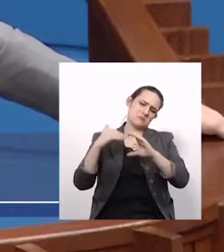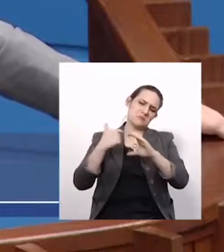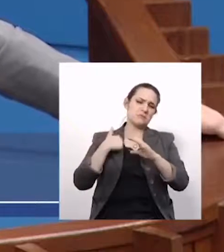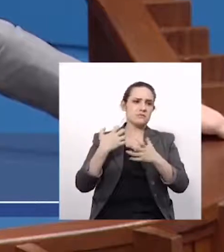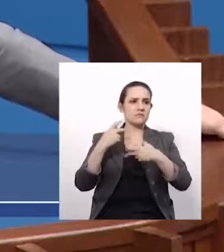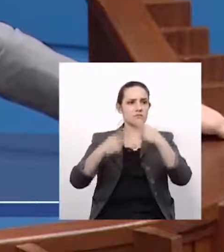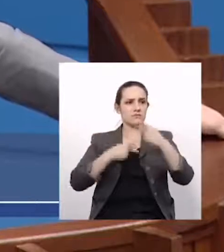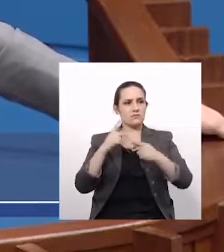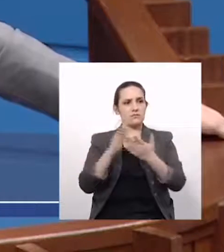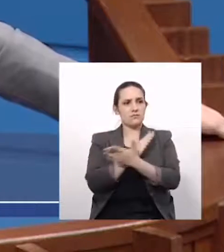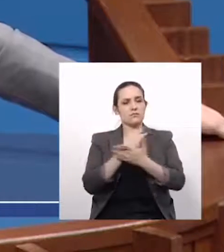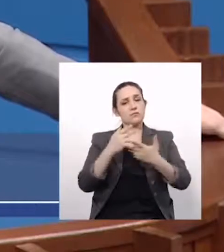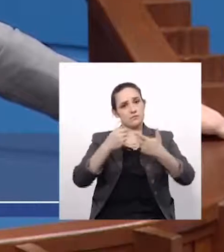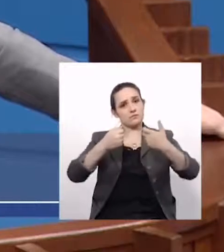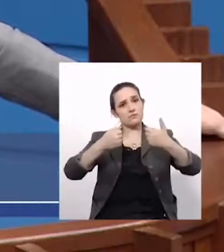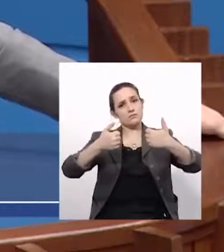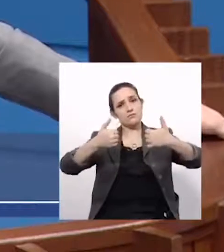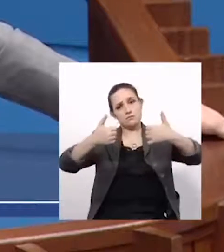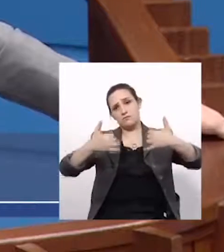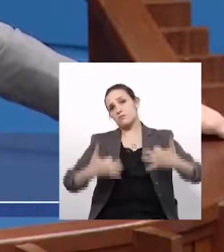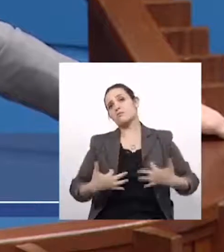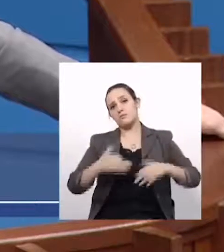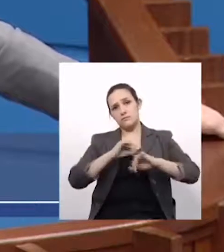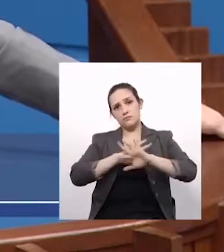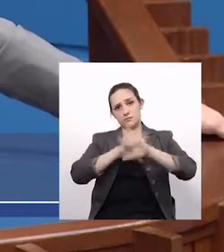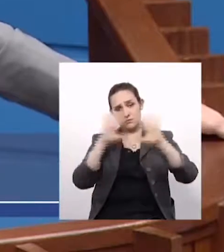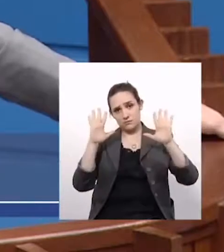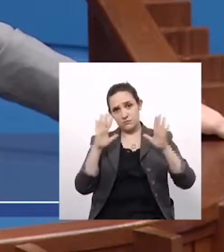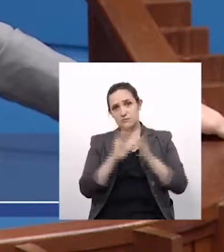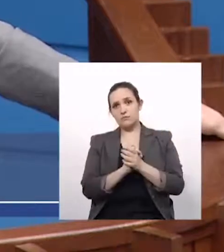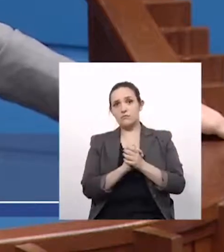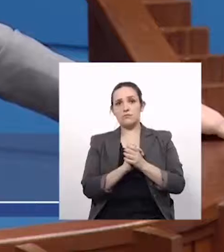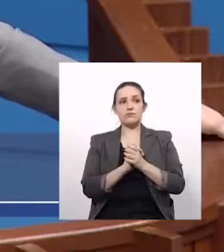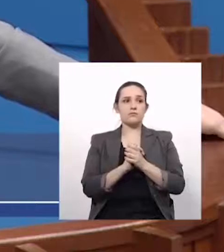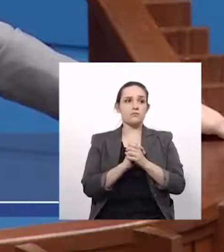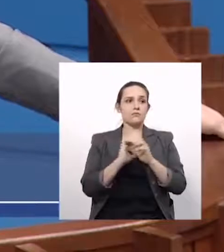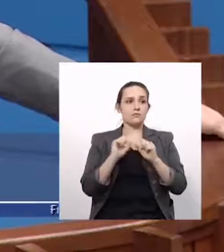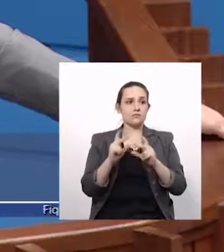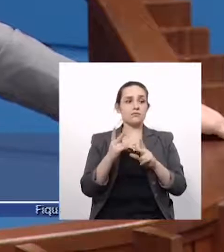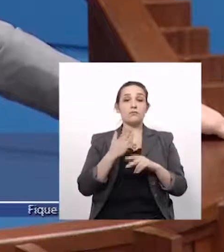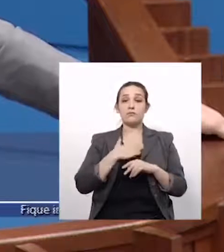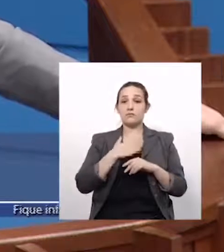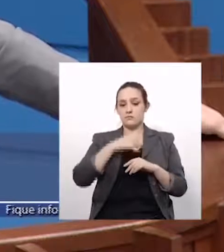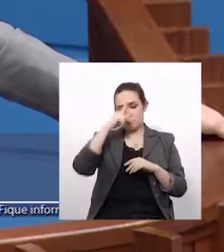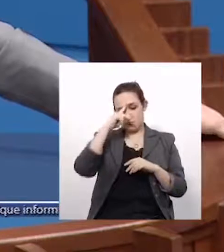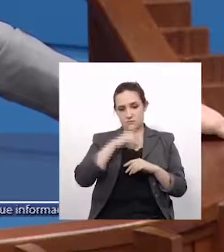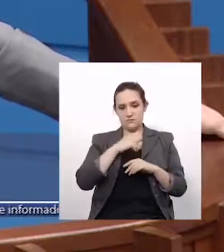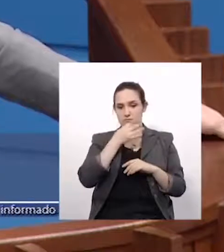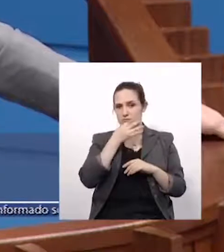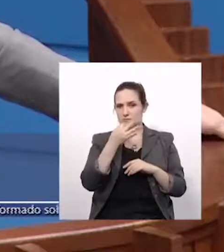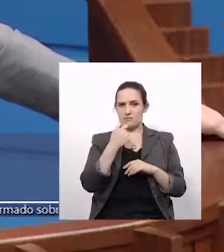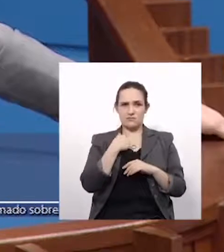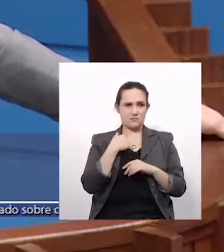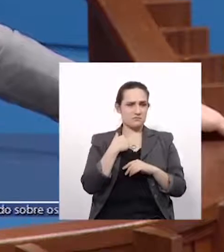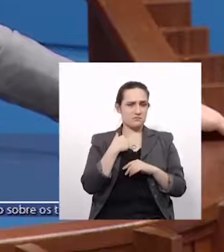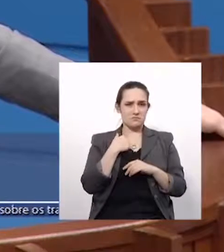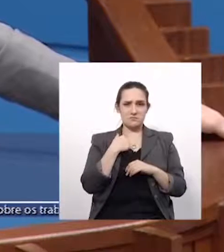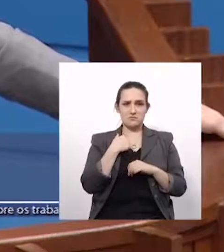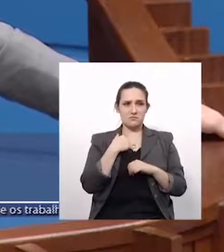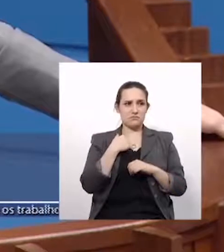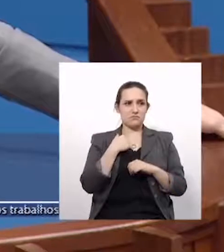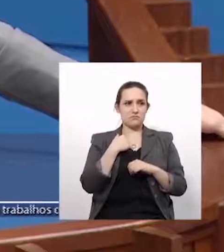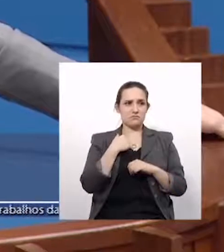fazer alguns esclarecimentos. Primeiro, do meu ponto de vista pessoal. Em nenhum momento